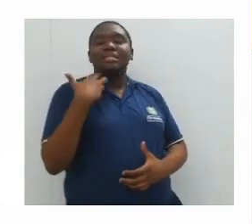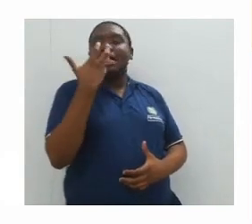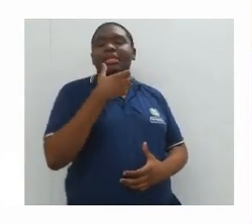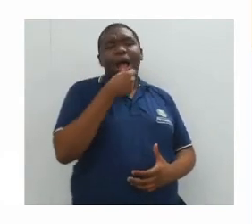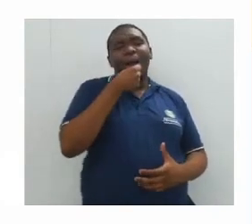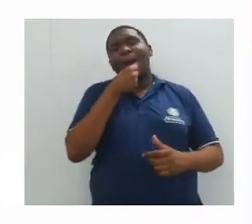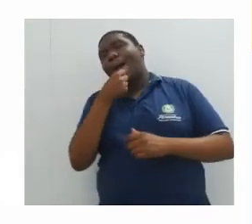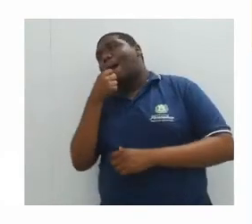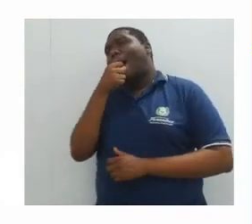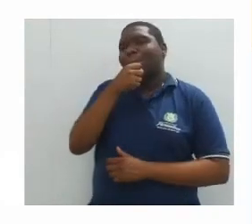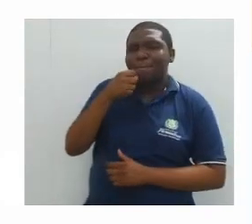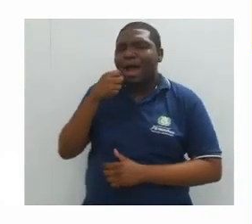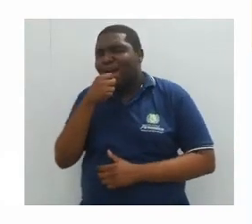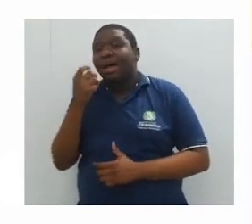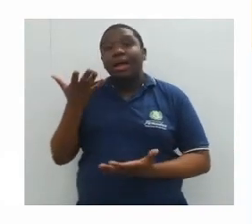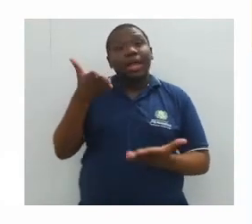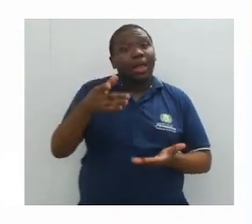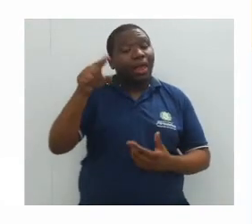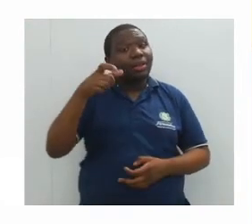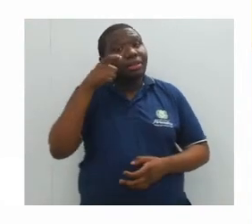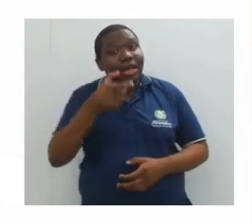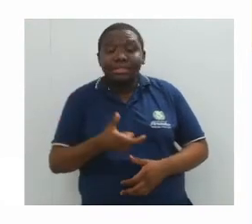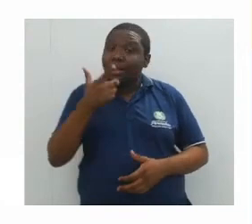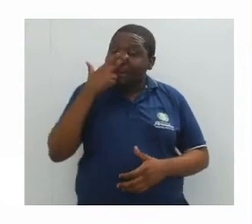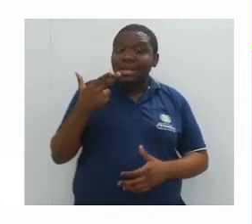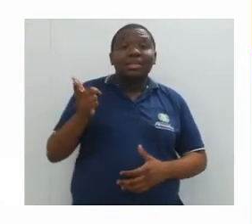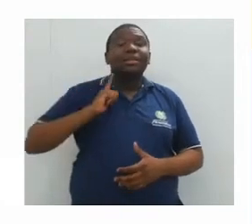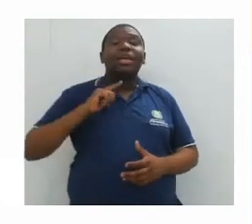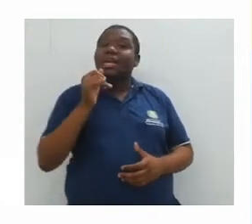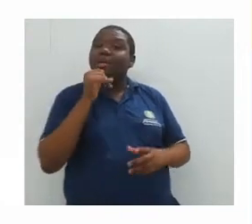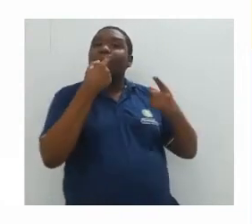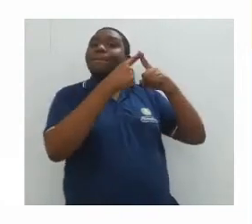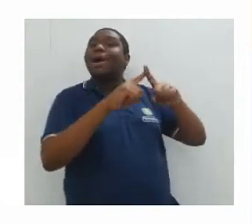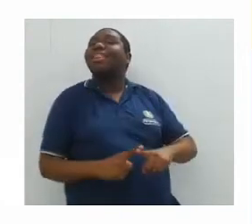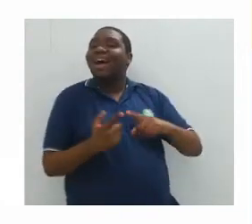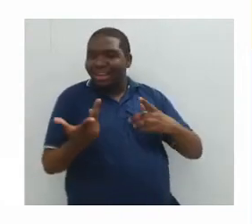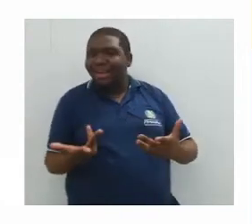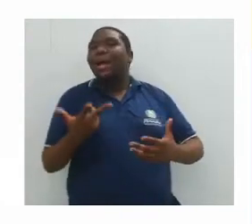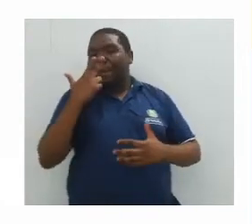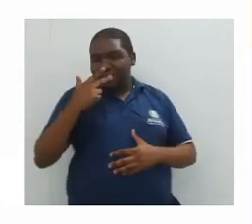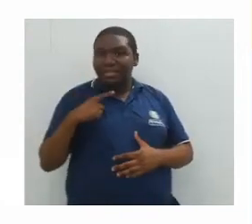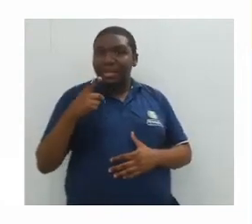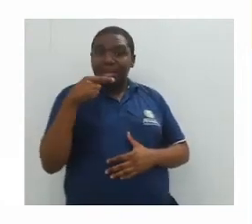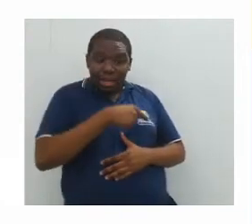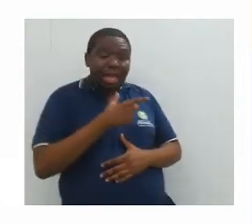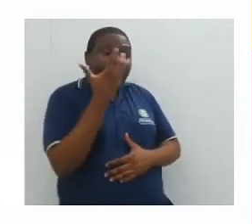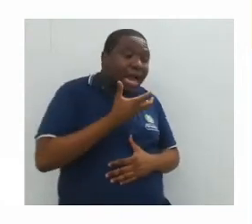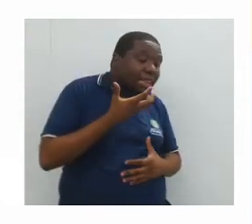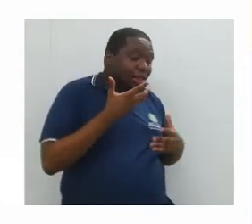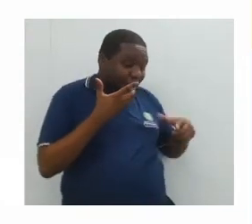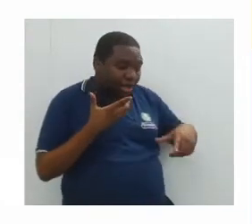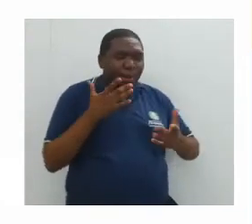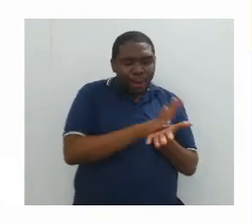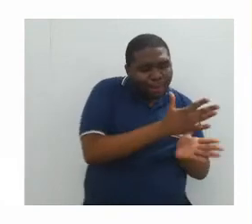É bem interessante, gente, porque existe como se fosse uma batalha quando tem dois cantadores, que um canta embolado, outro canta